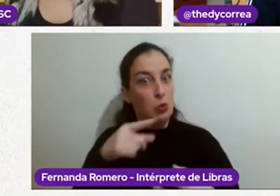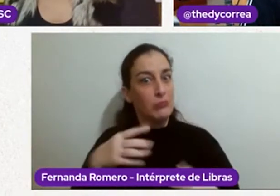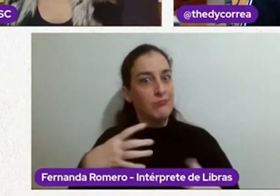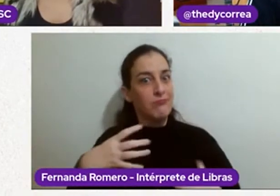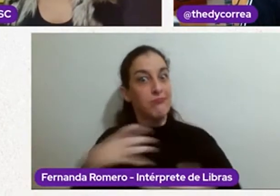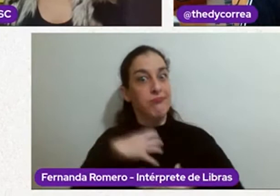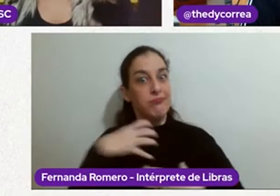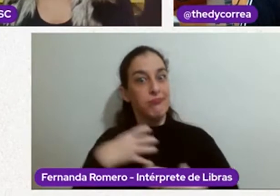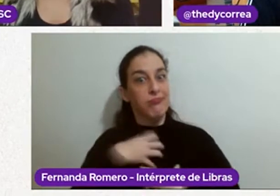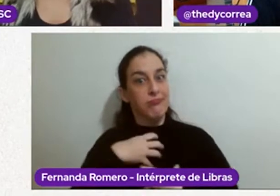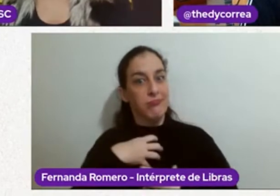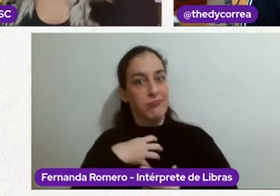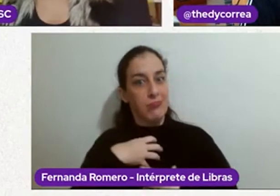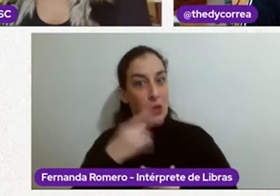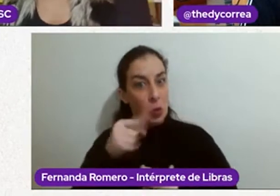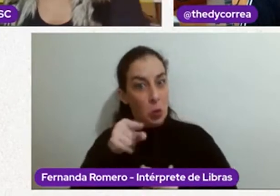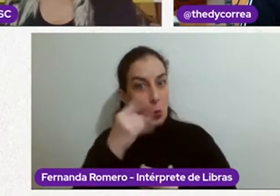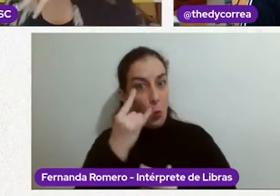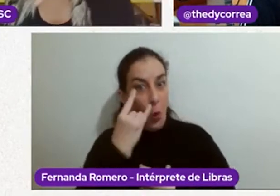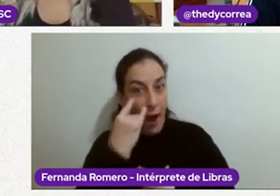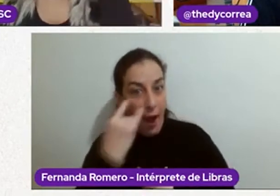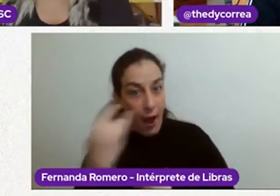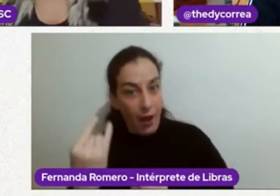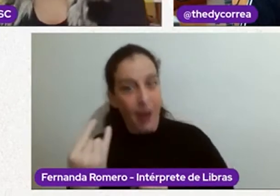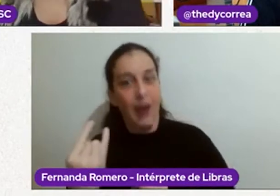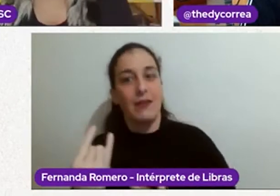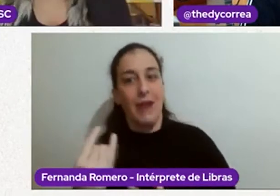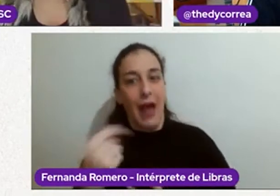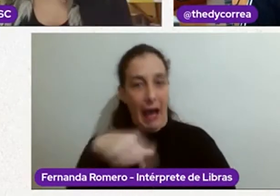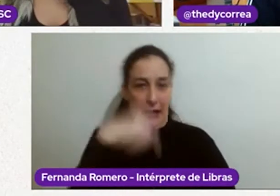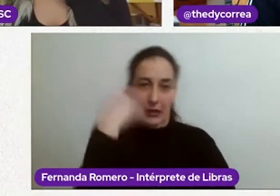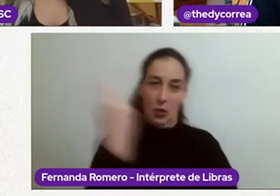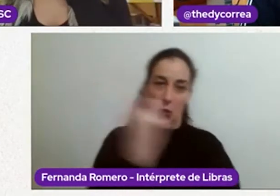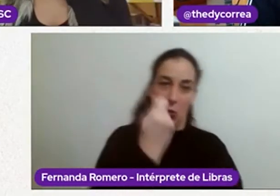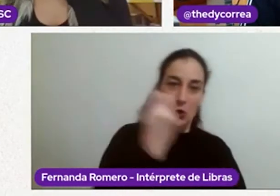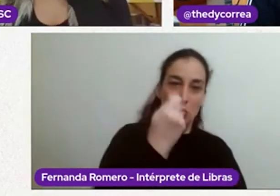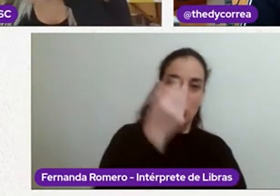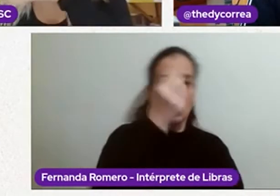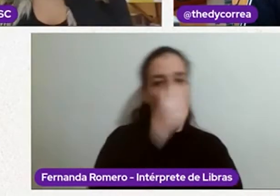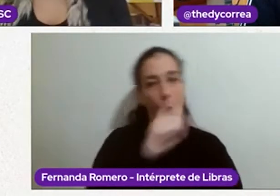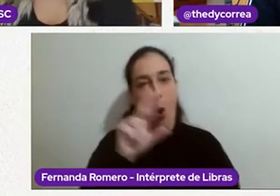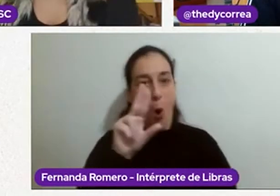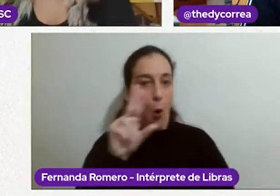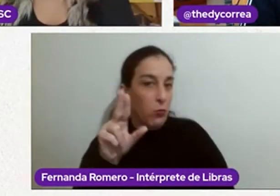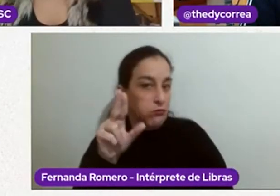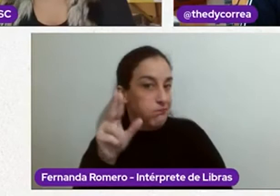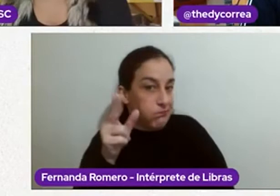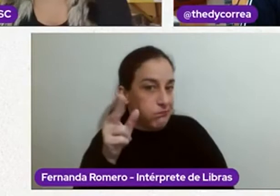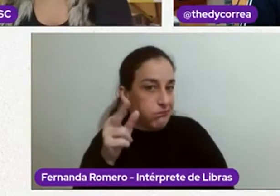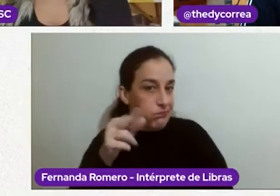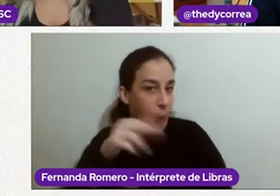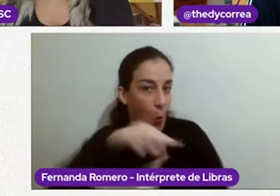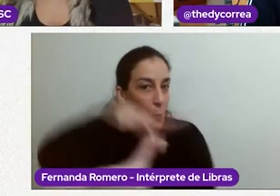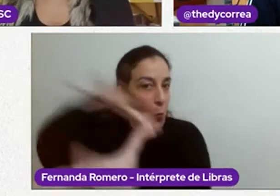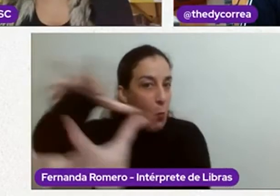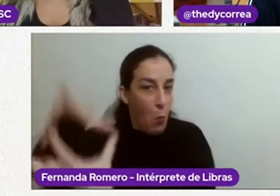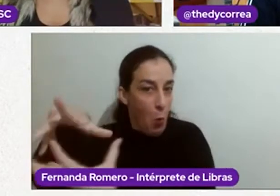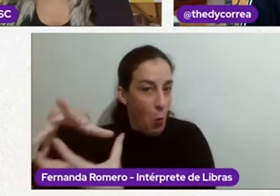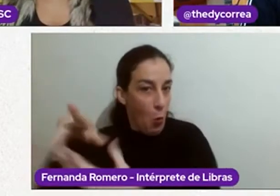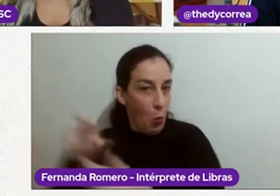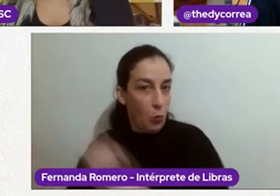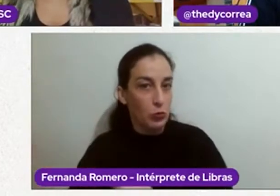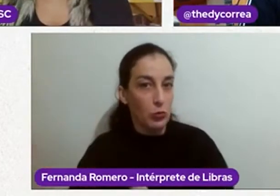que tá te chamando mais atenção, aqui no Rio Grande do Sul, ou de repente coisas do mundo que a gente escuta